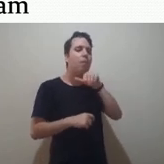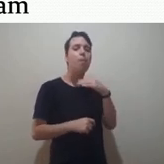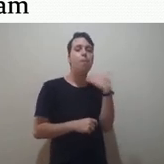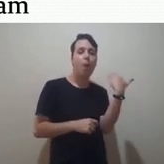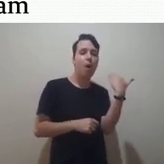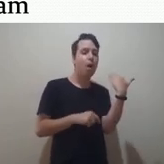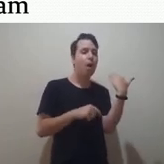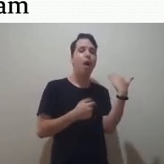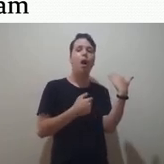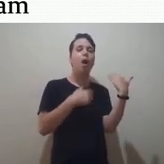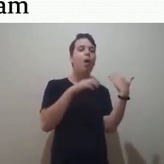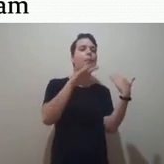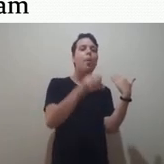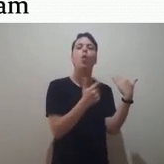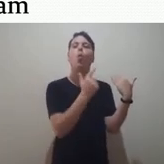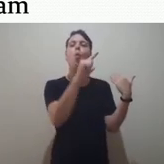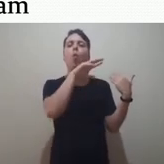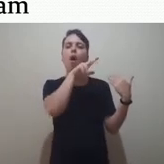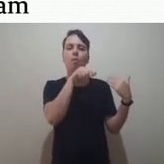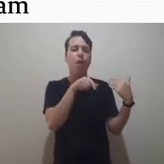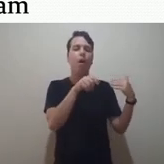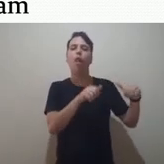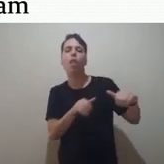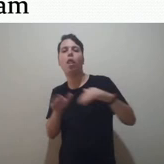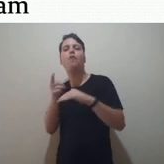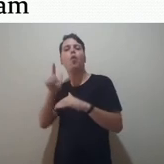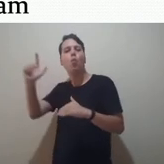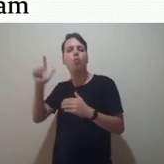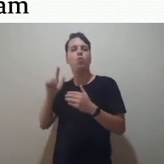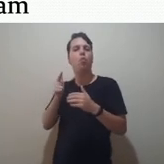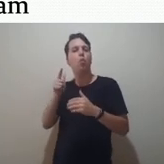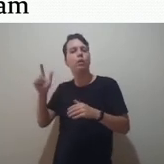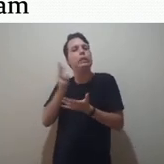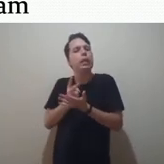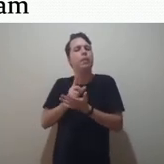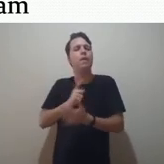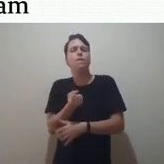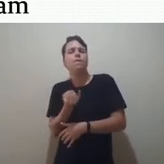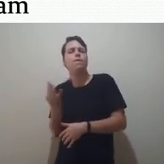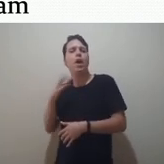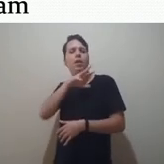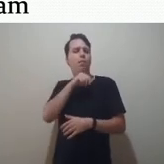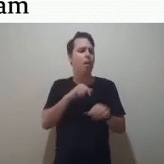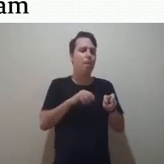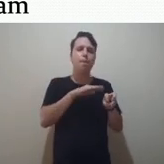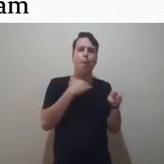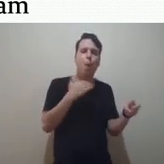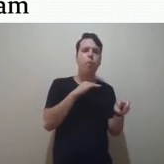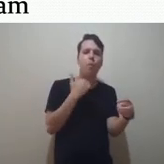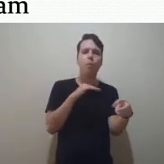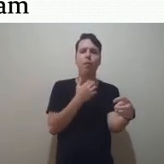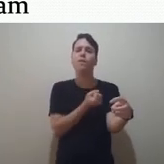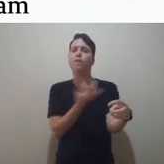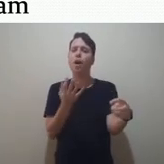e a pessoa pega outro animal, e daí esse animal morre também e essa pessoa acaba tendo